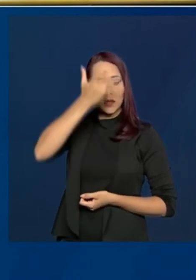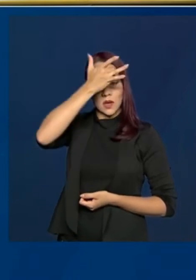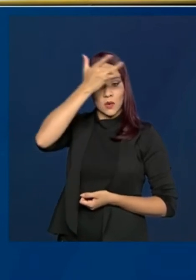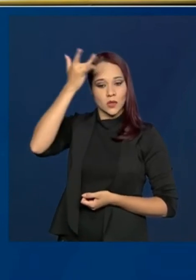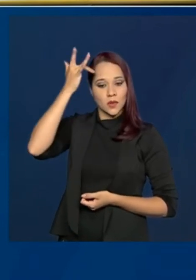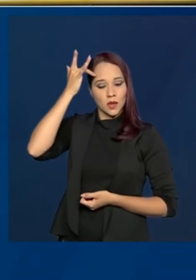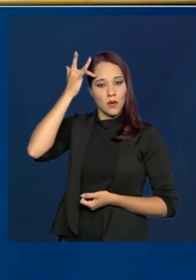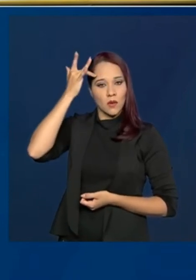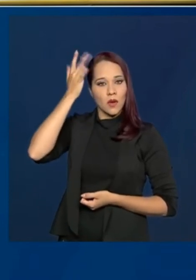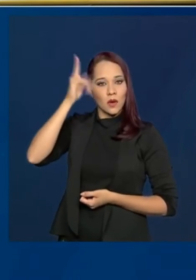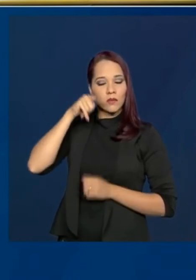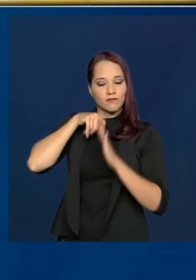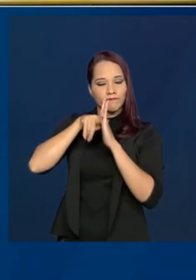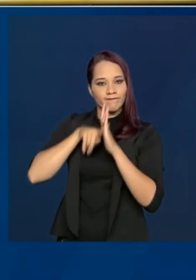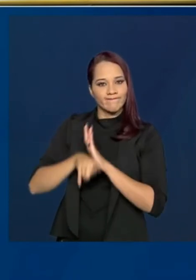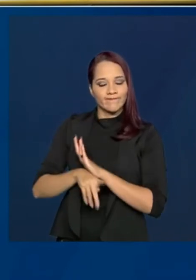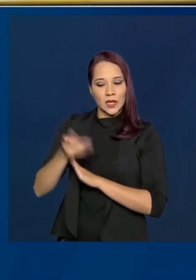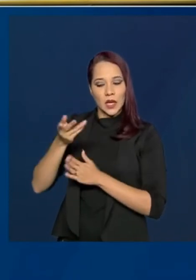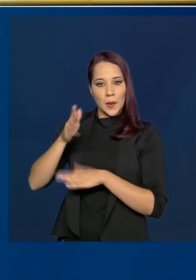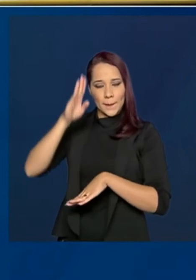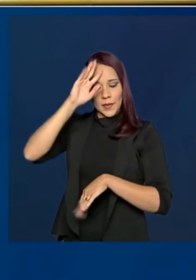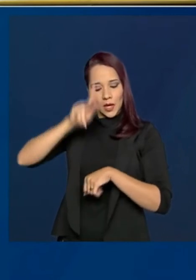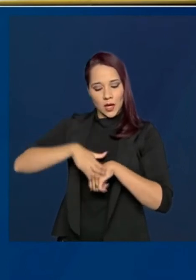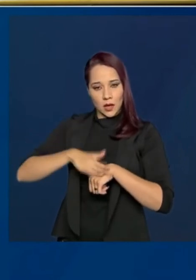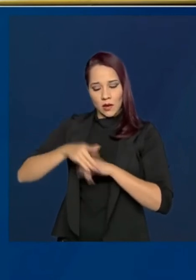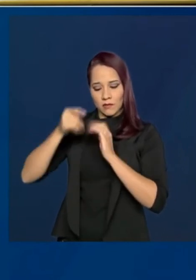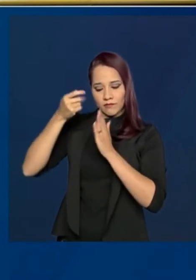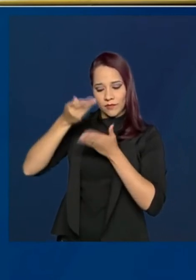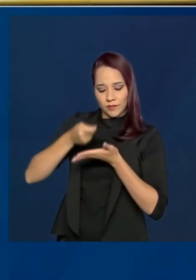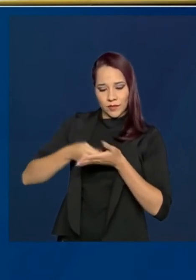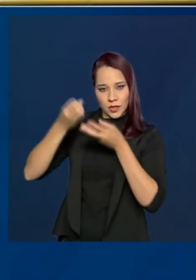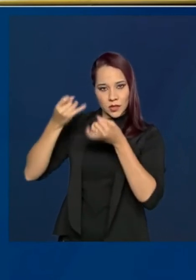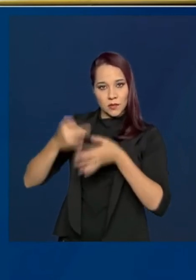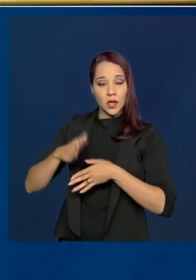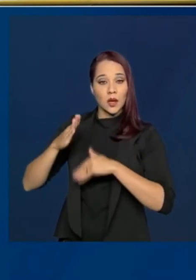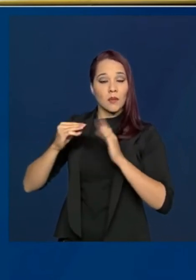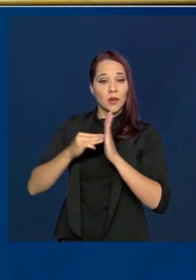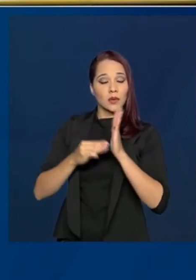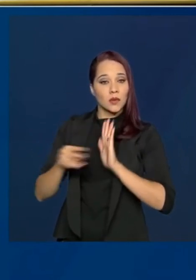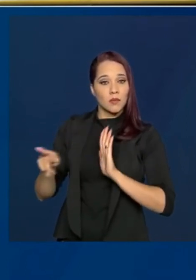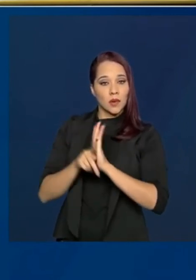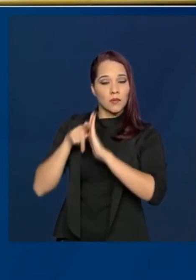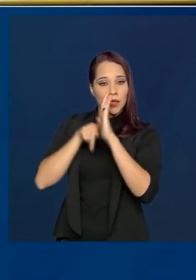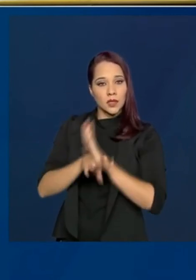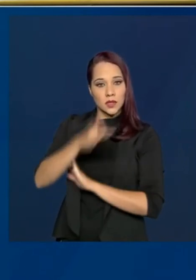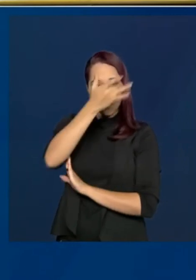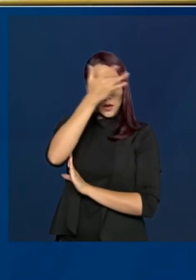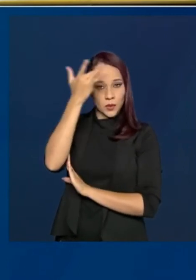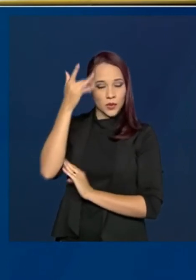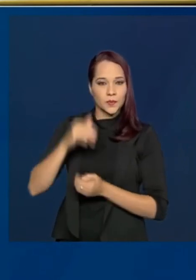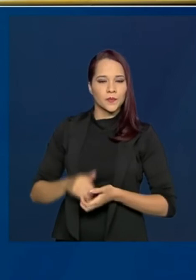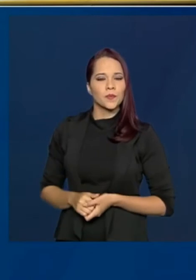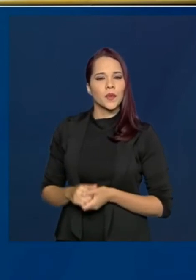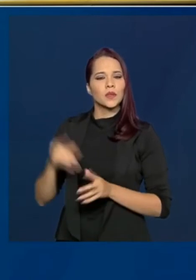né, de diagnósticos prévios e autorrelato feito pelo Inventário Breve de Sistemas, isso é uma metodologia própria para pesquisa de saúde mental,